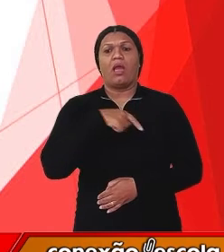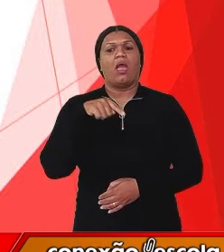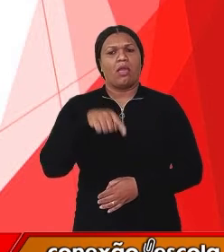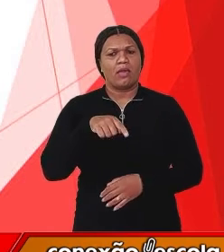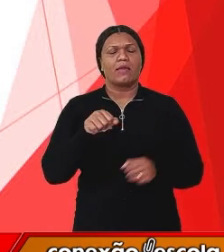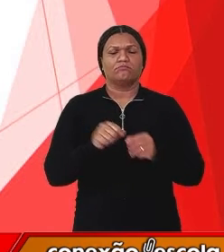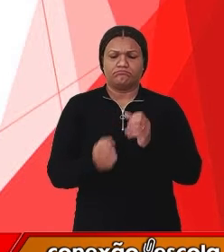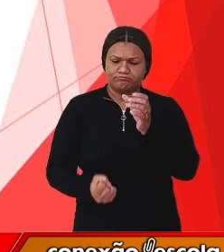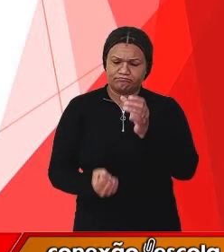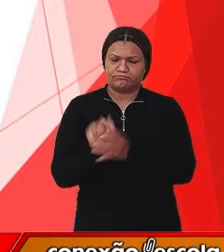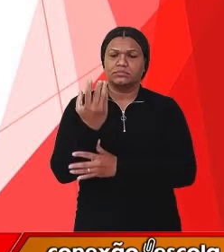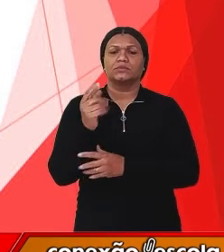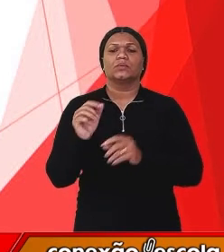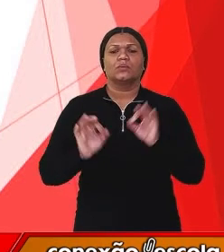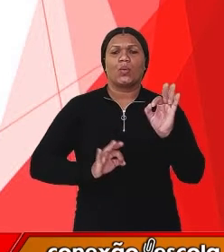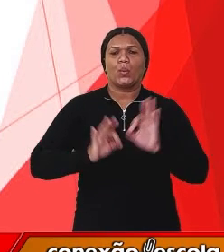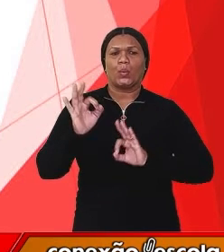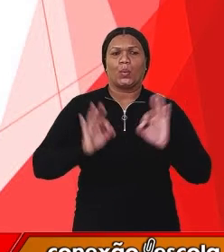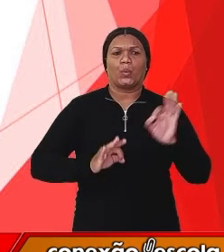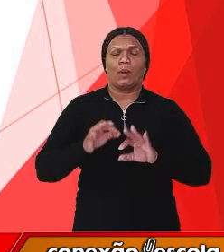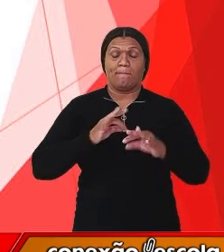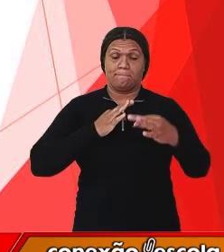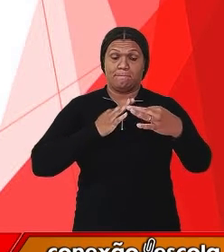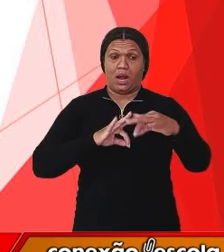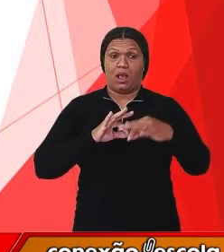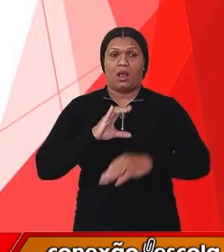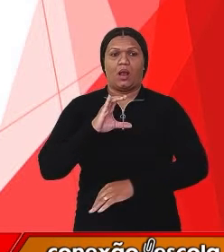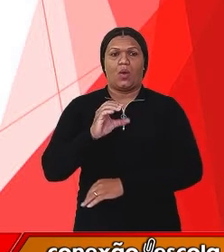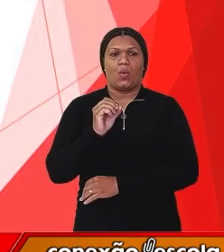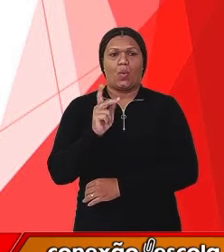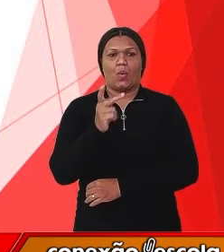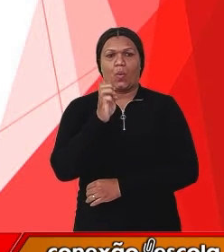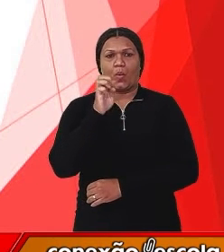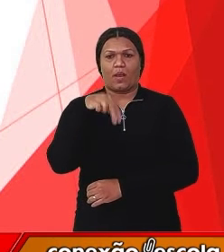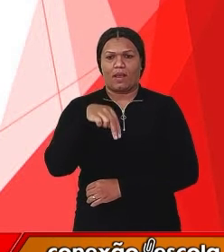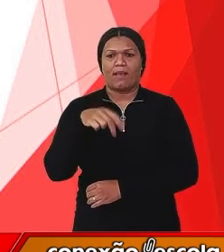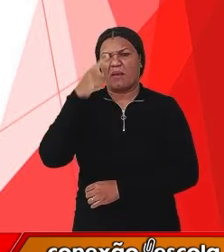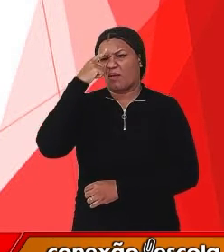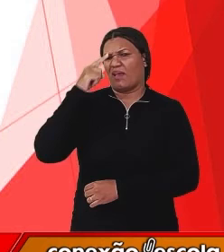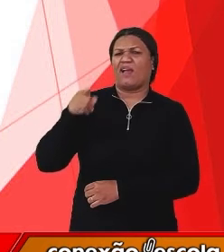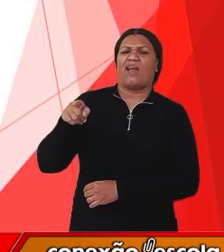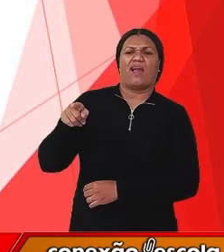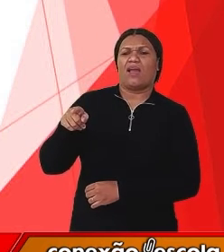cria e organiza esse Plano Cohen como justificativa.